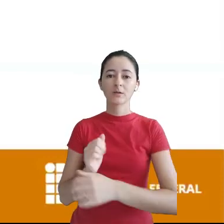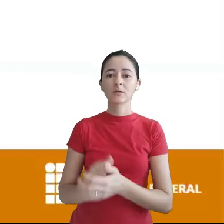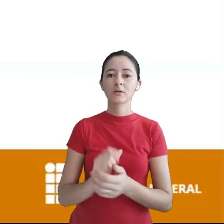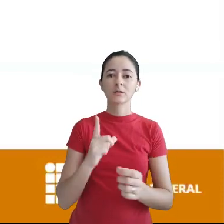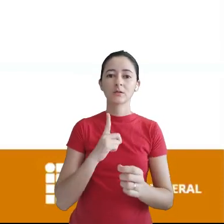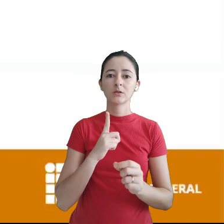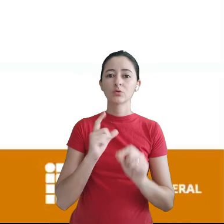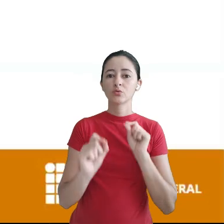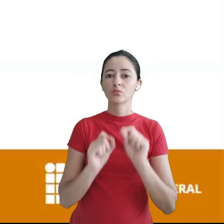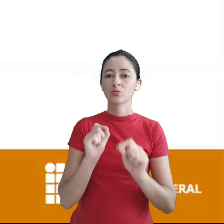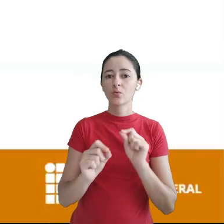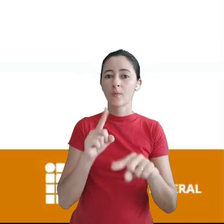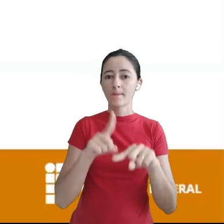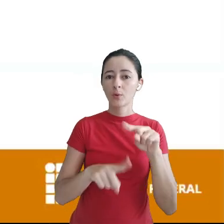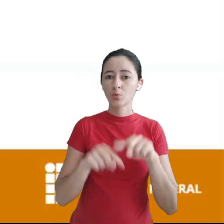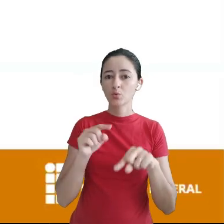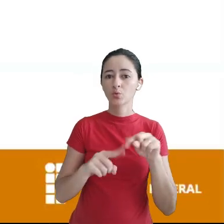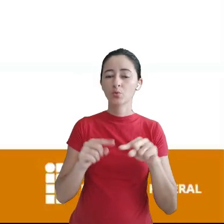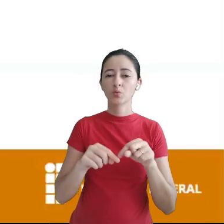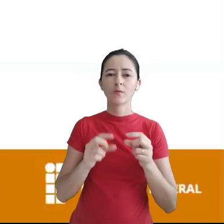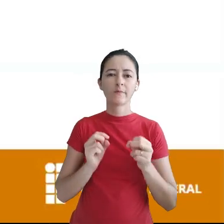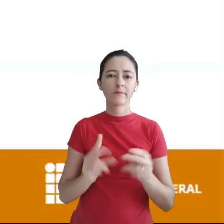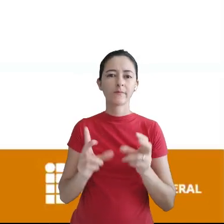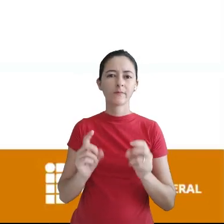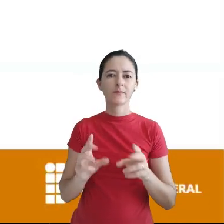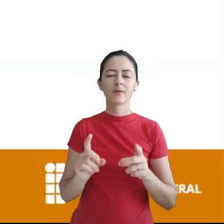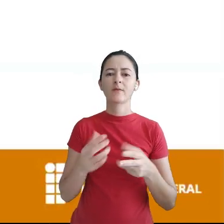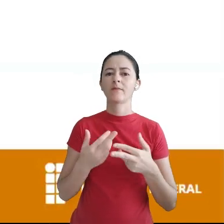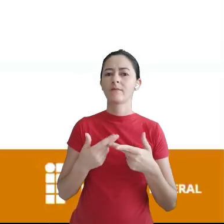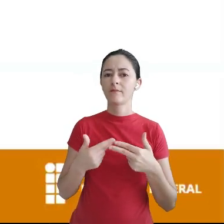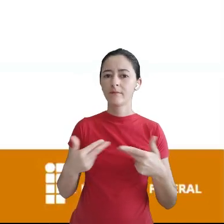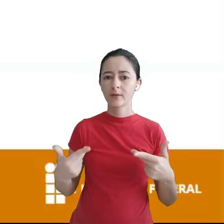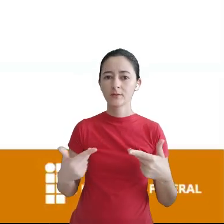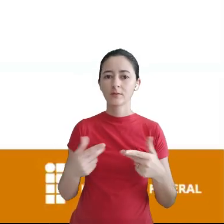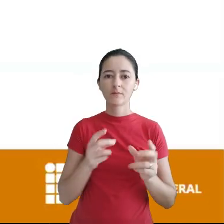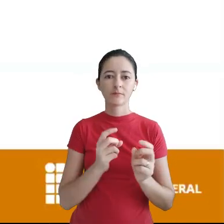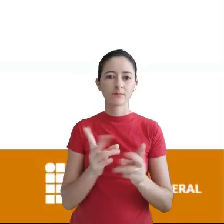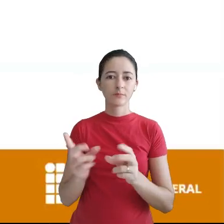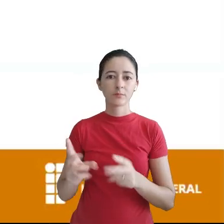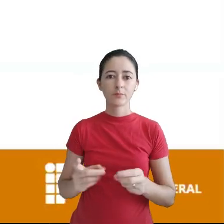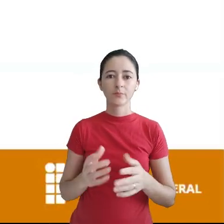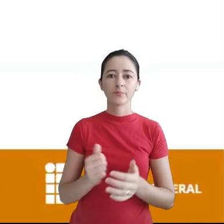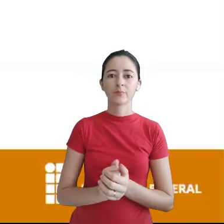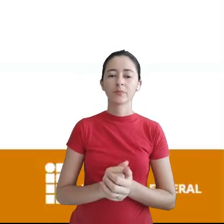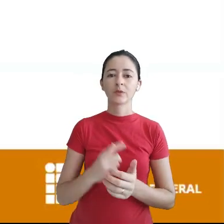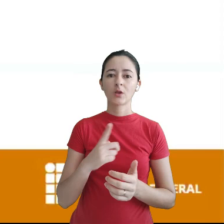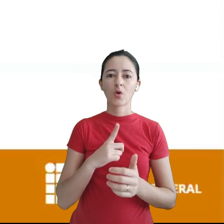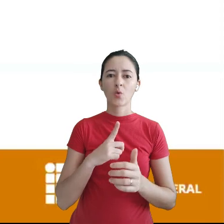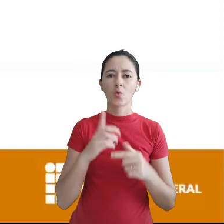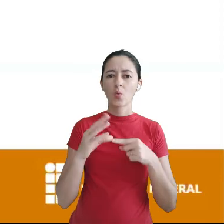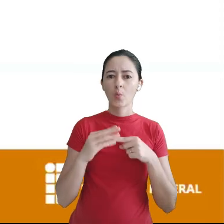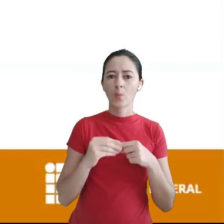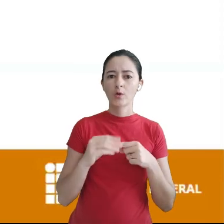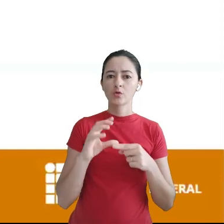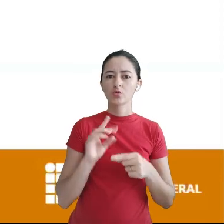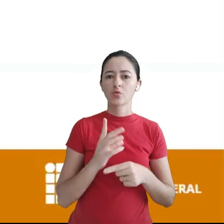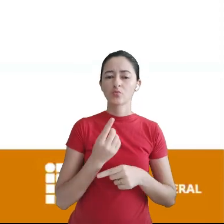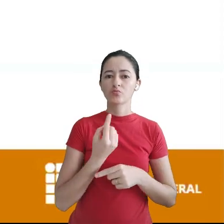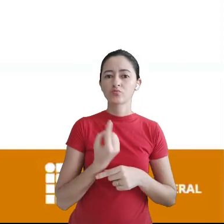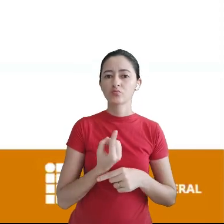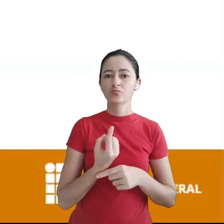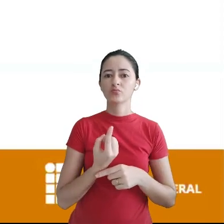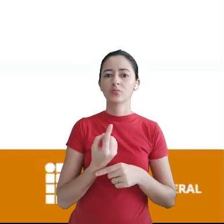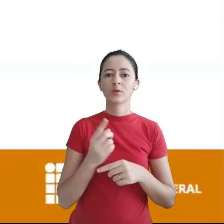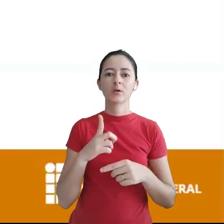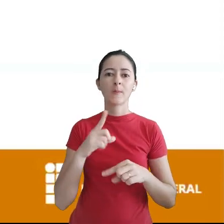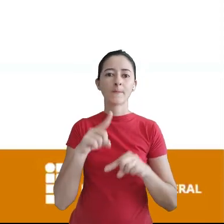com a ponta prata é o produto. Esse produto vai ser vendido várias vezes. Mas não se entende produto como uma caneta